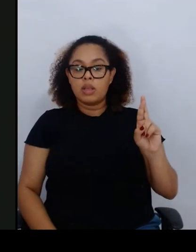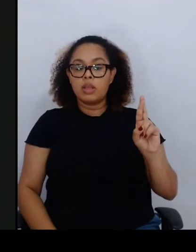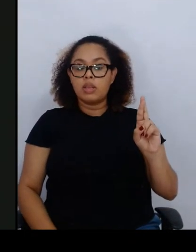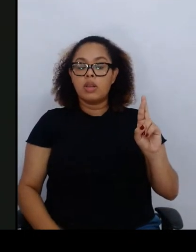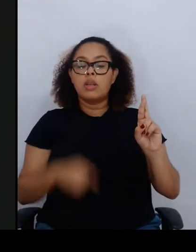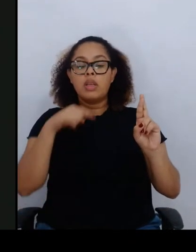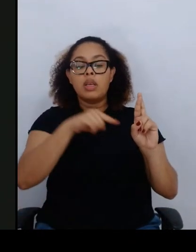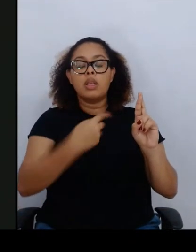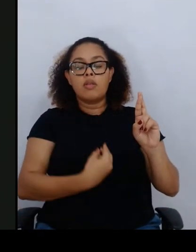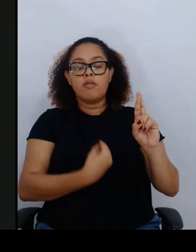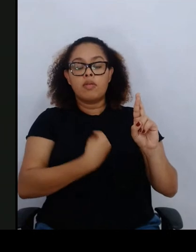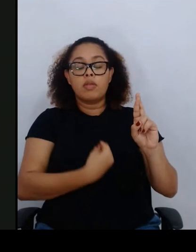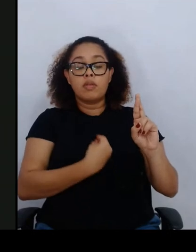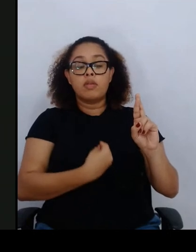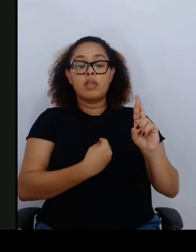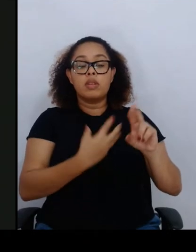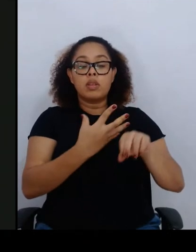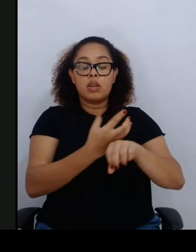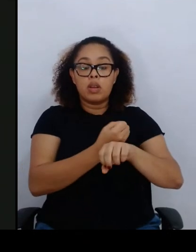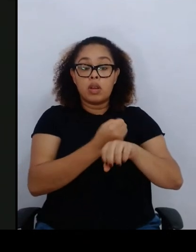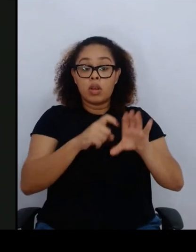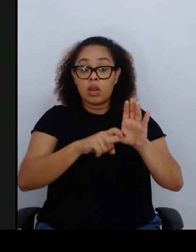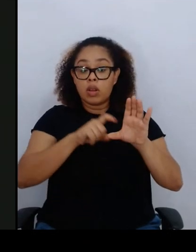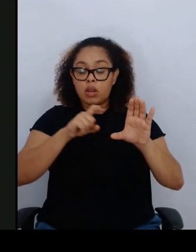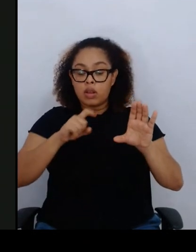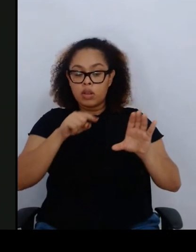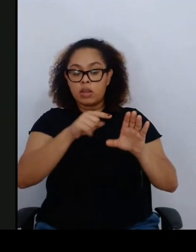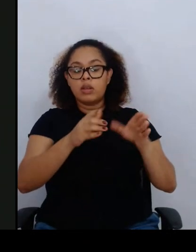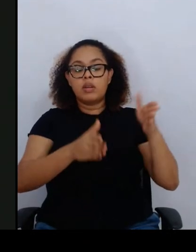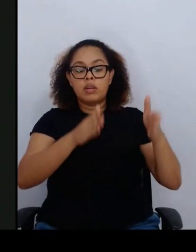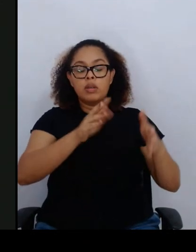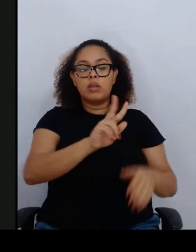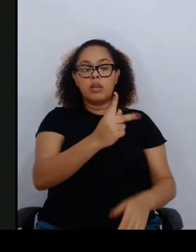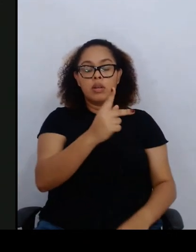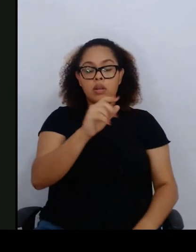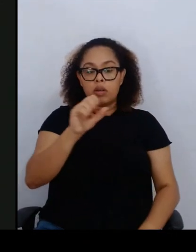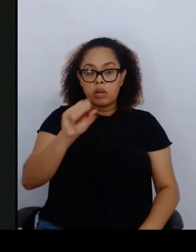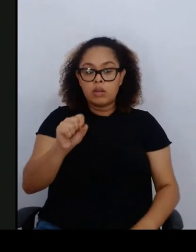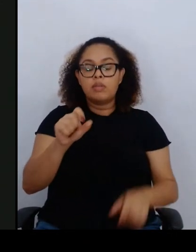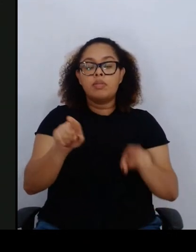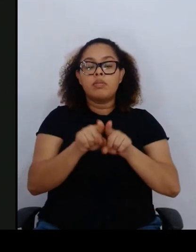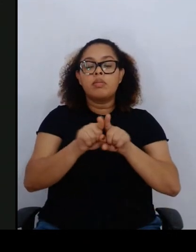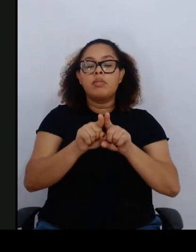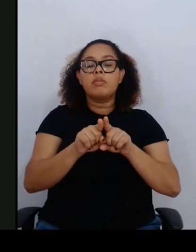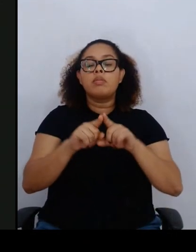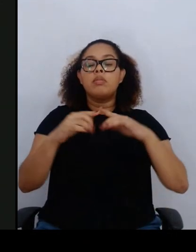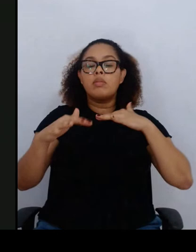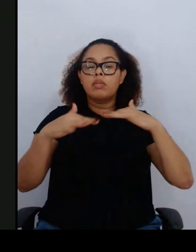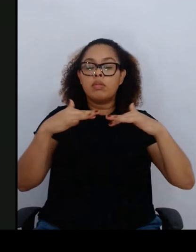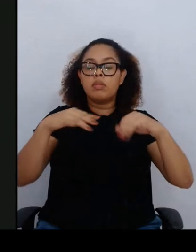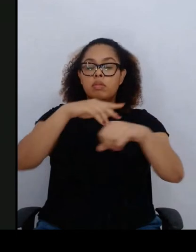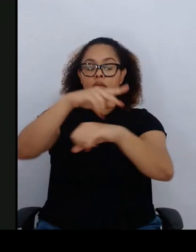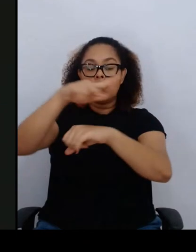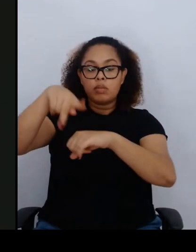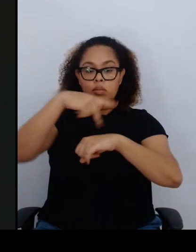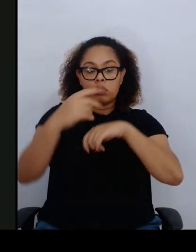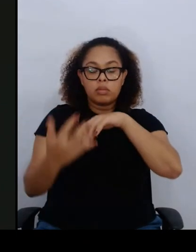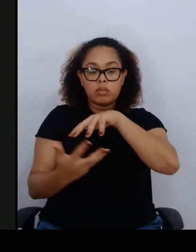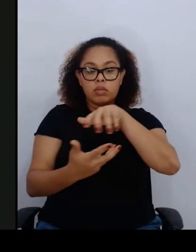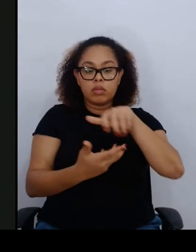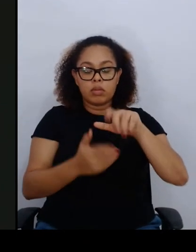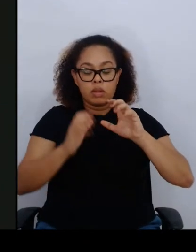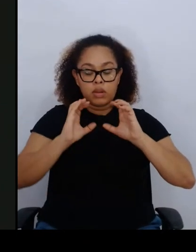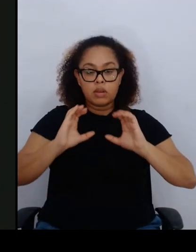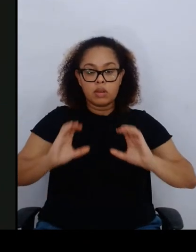nesse momento em que a homossexualidade o movimento Internacional e a cidadania são focos centrais